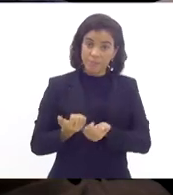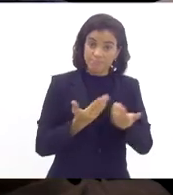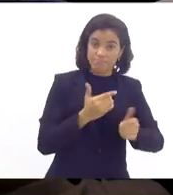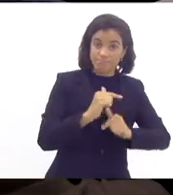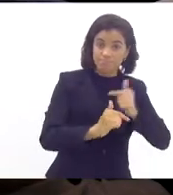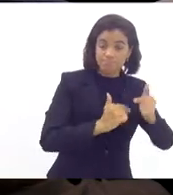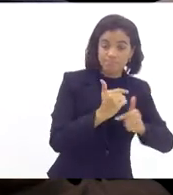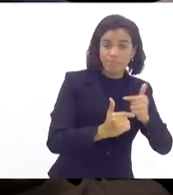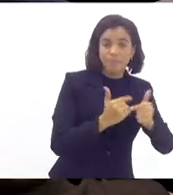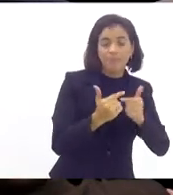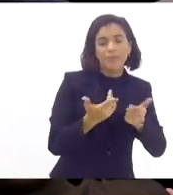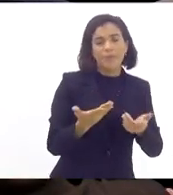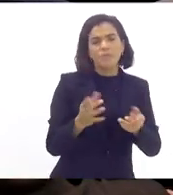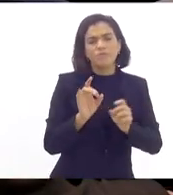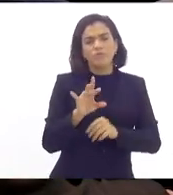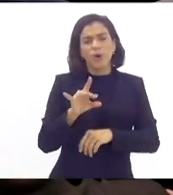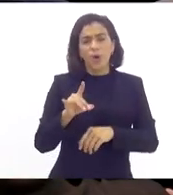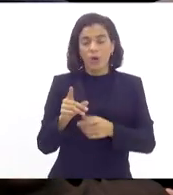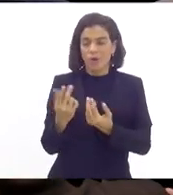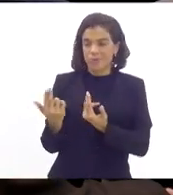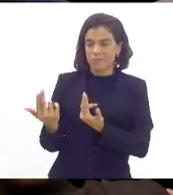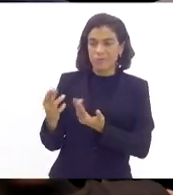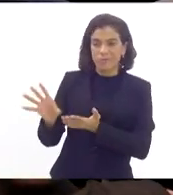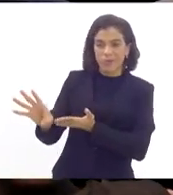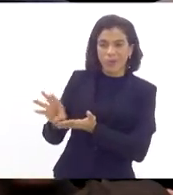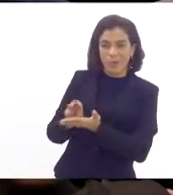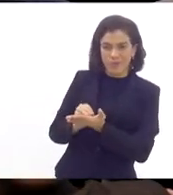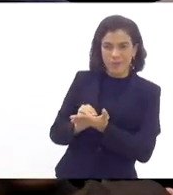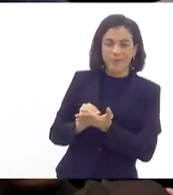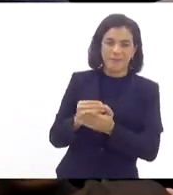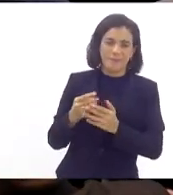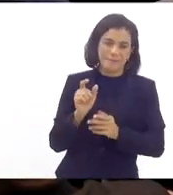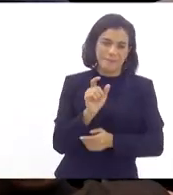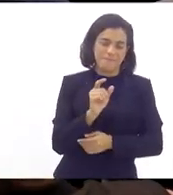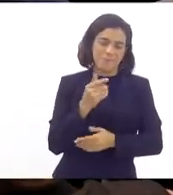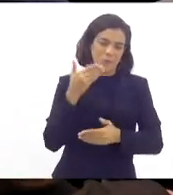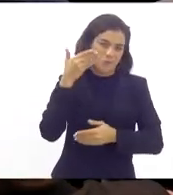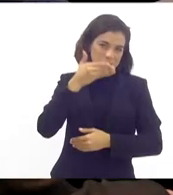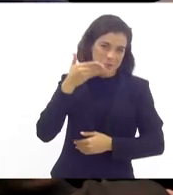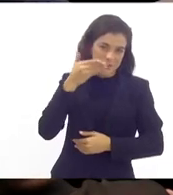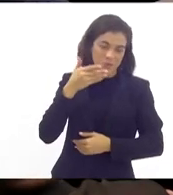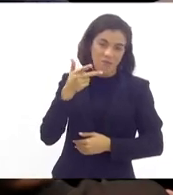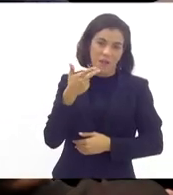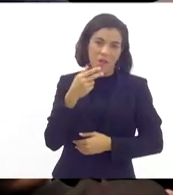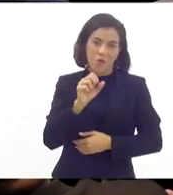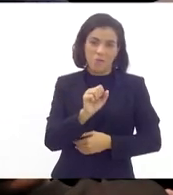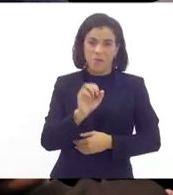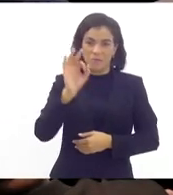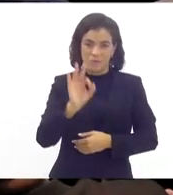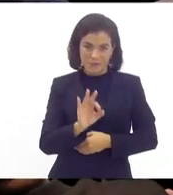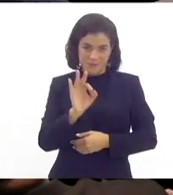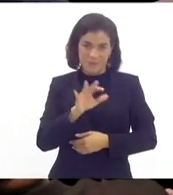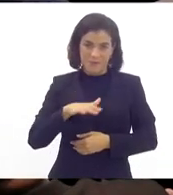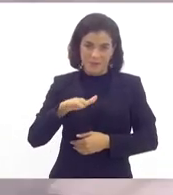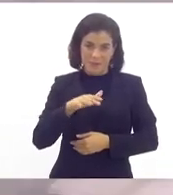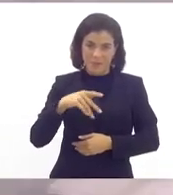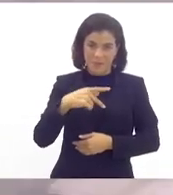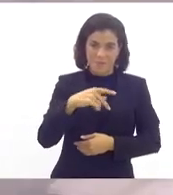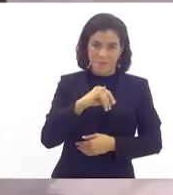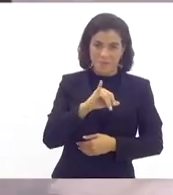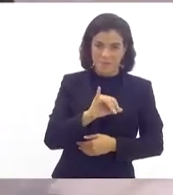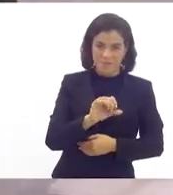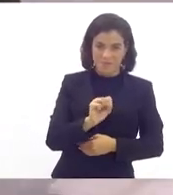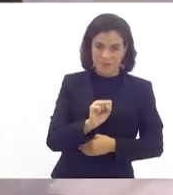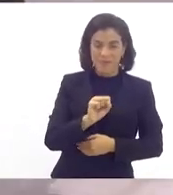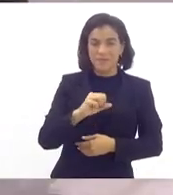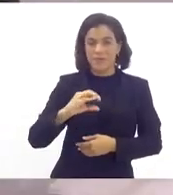Só replicando a palavra do nosso deputado Gil Lopes, onde ele alega 8% da parte de PIS e COFINS.